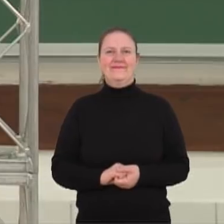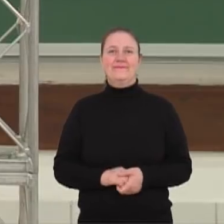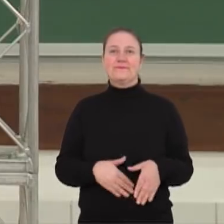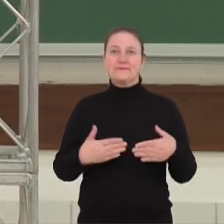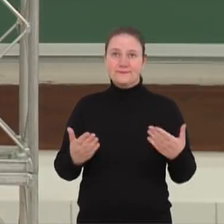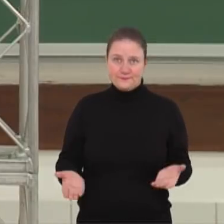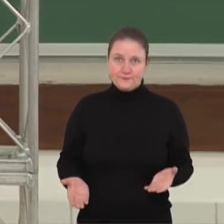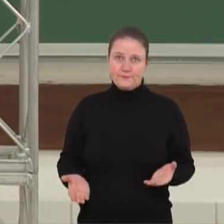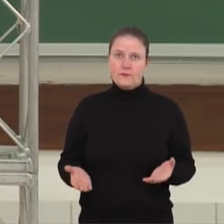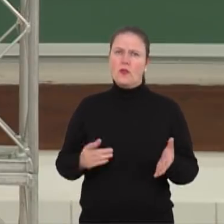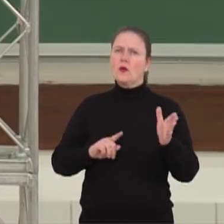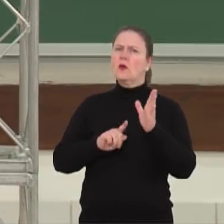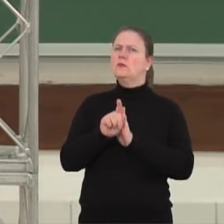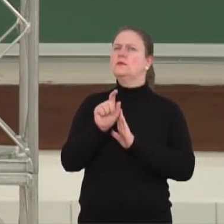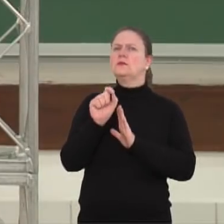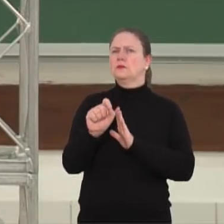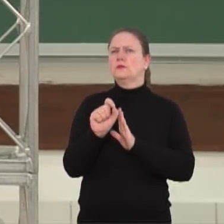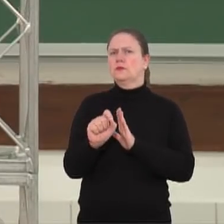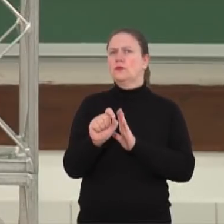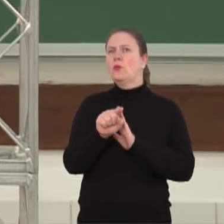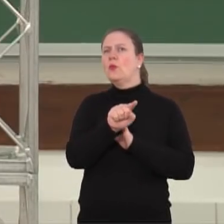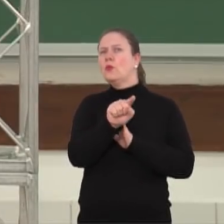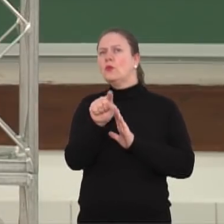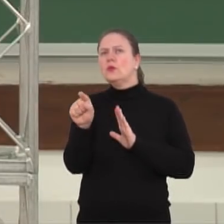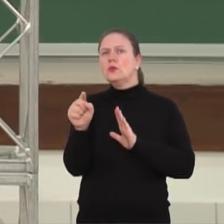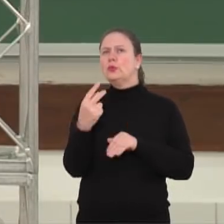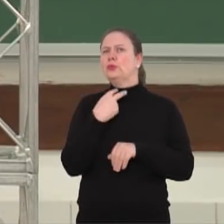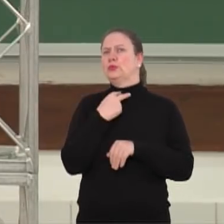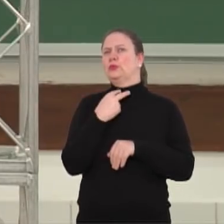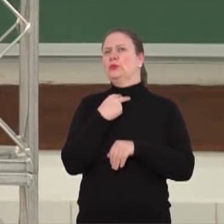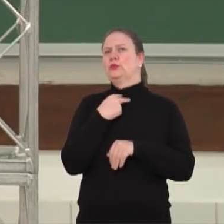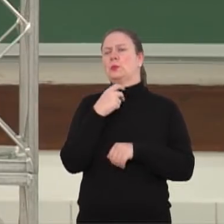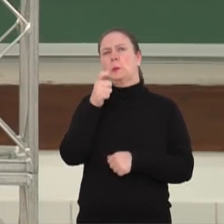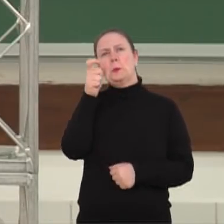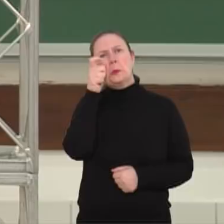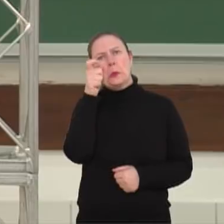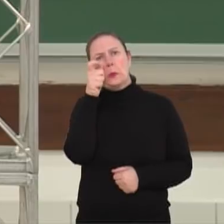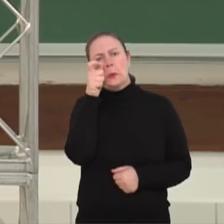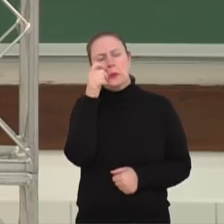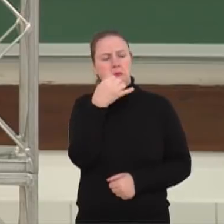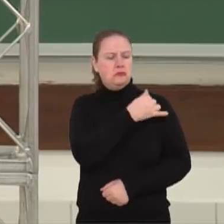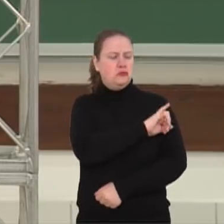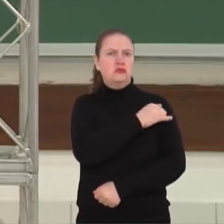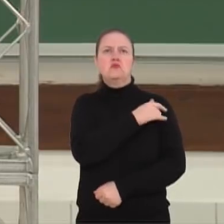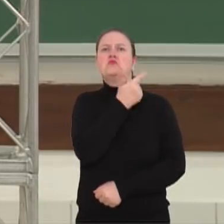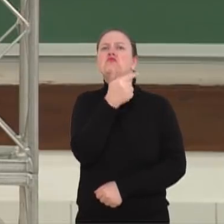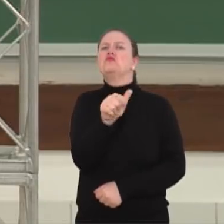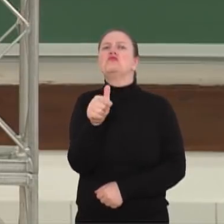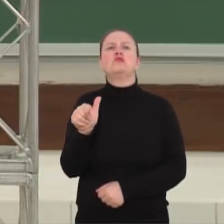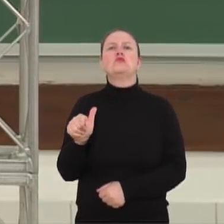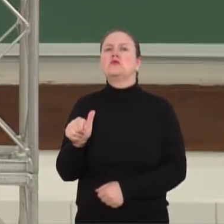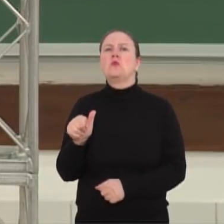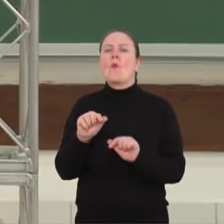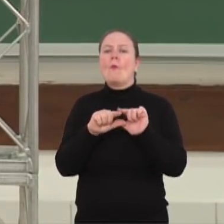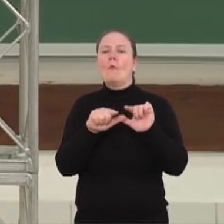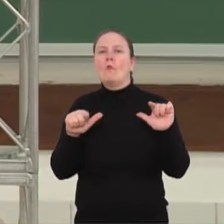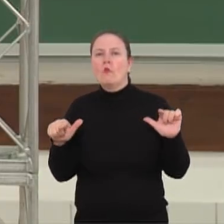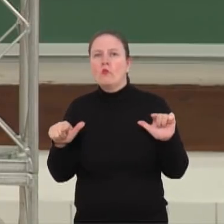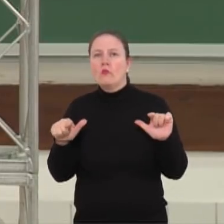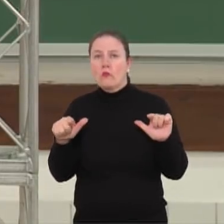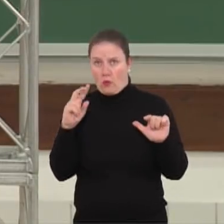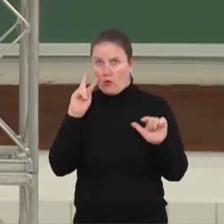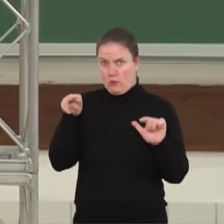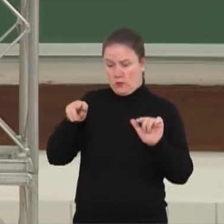Então, a minha pergunta é, o que você não pode ver no Rio de Janeiro? O que não tem no Rio de Janeiro? No Rio de Janeiro eu vejo Copacabana